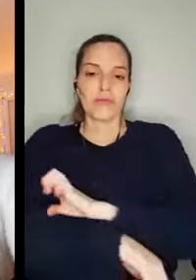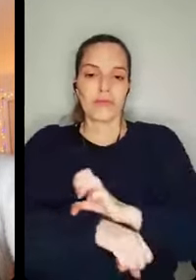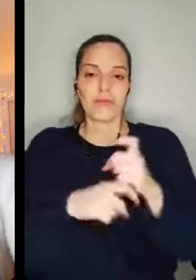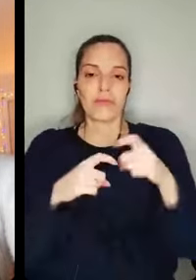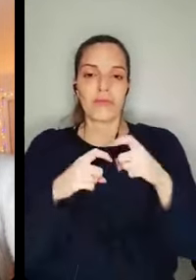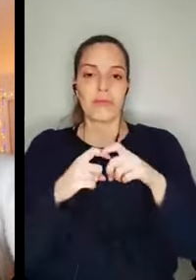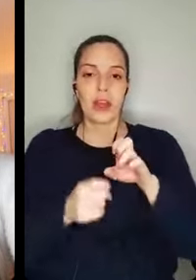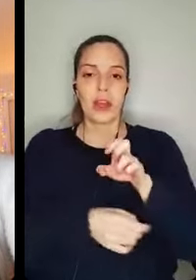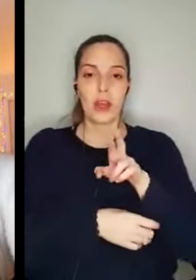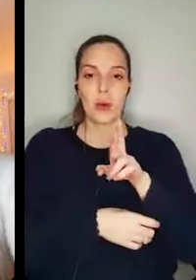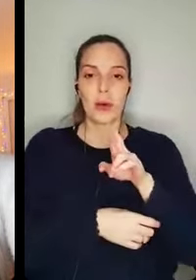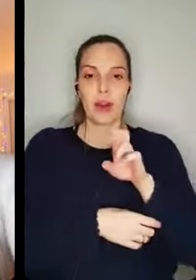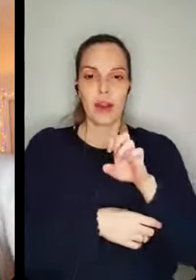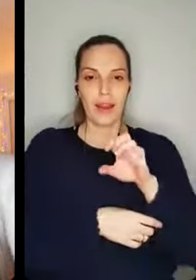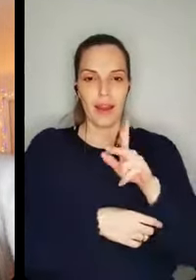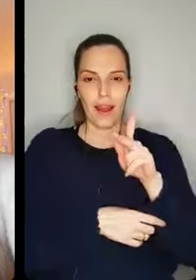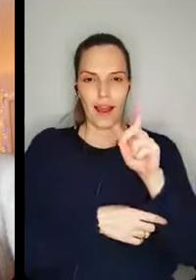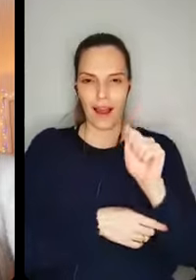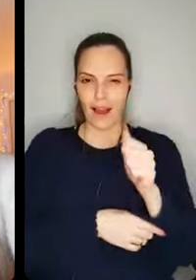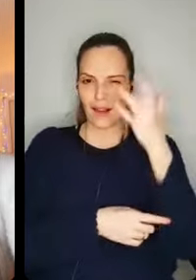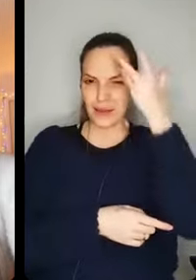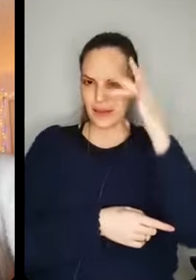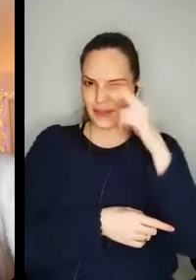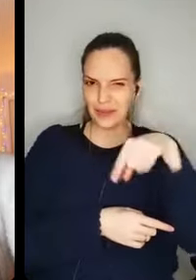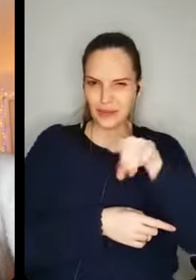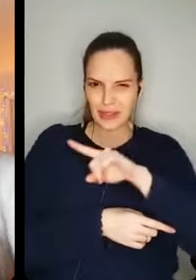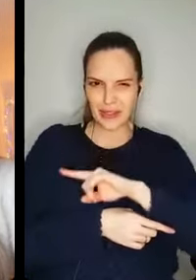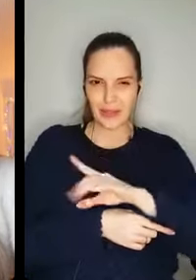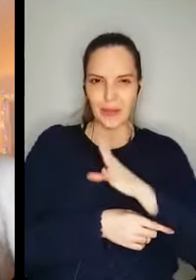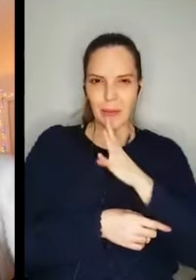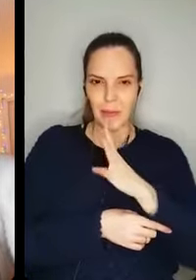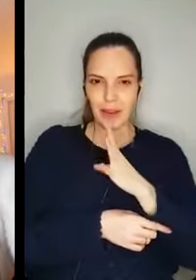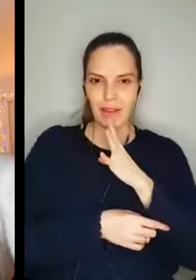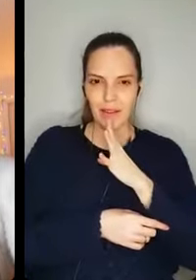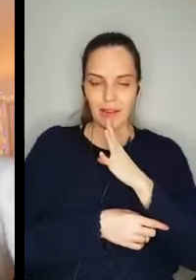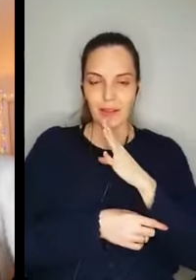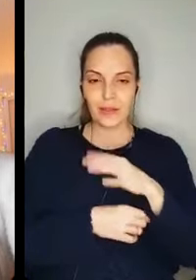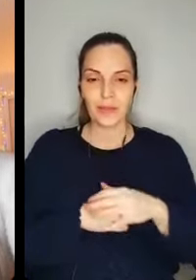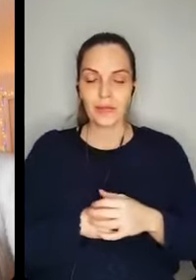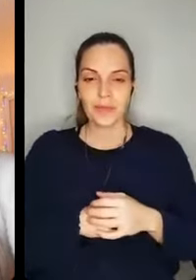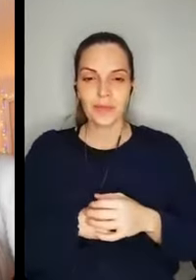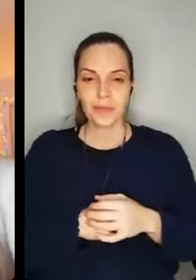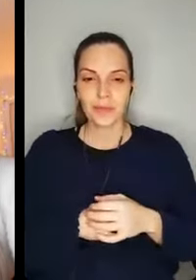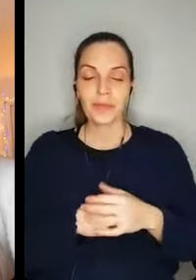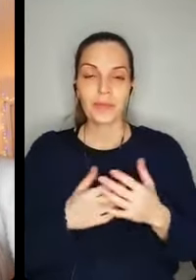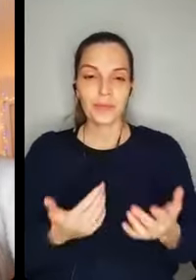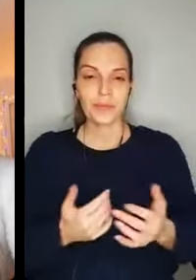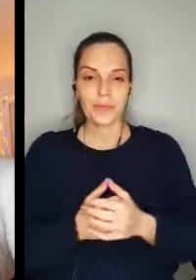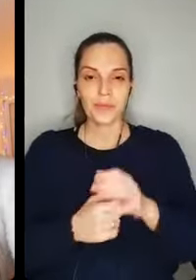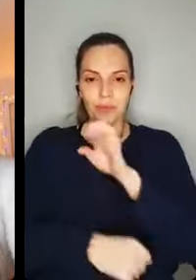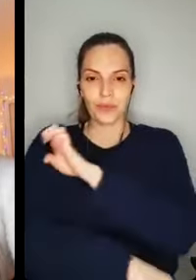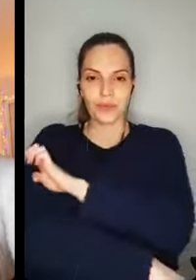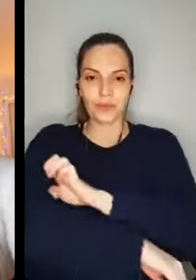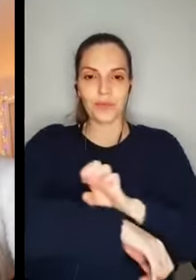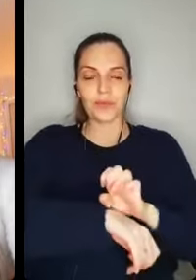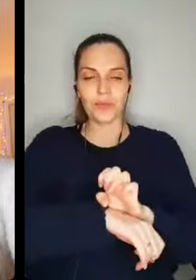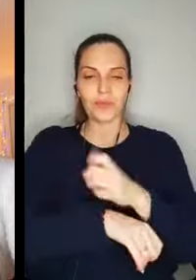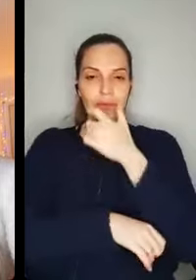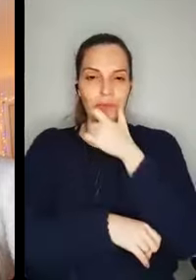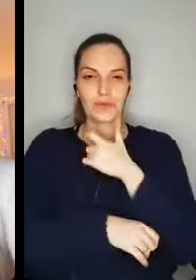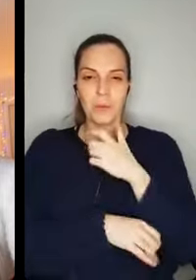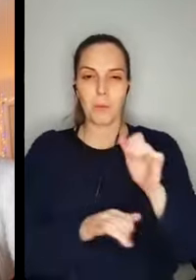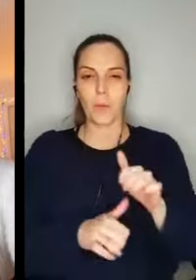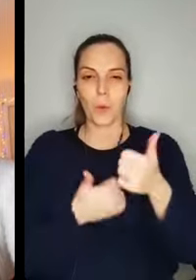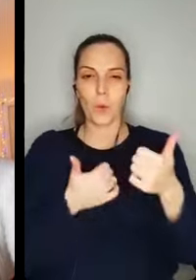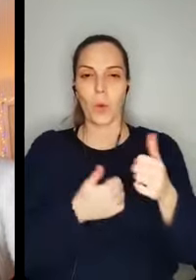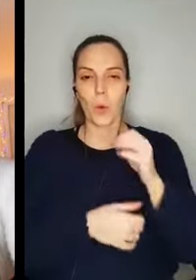se o pessoal que está aqui conhece. E, enfim, o estágio está sendo, eu acho que é a melhor oportunidade até